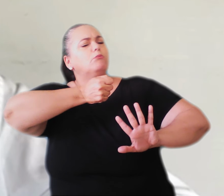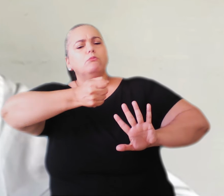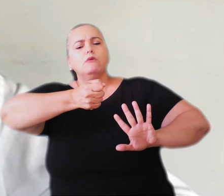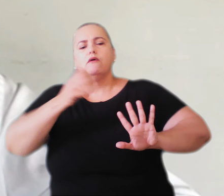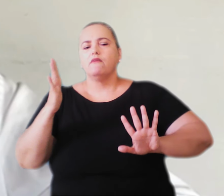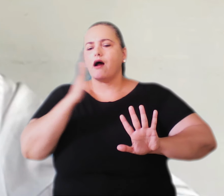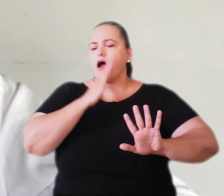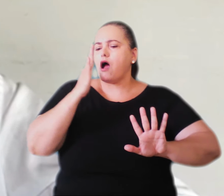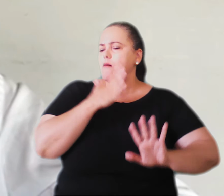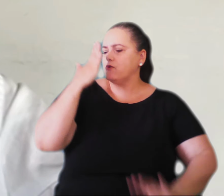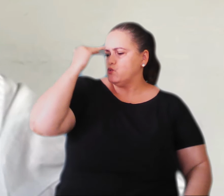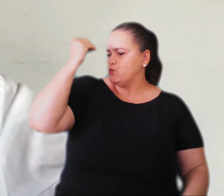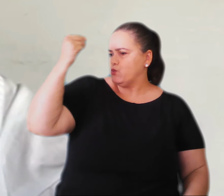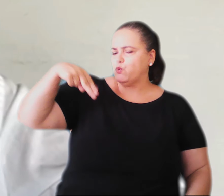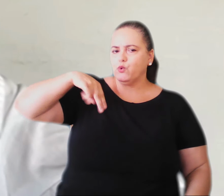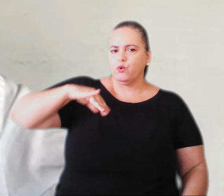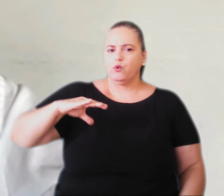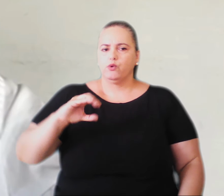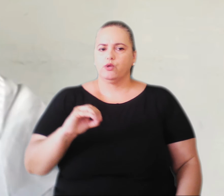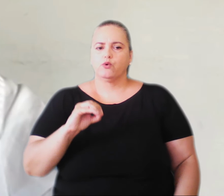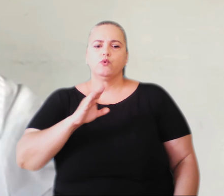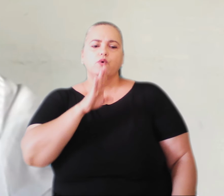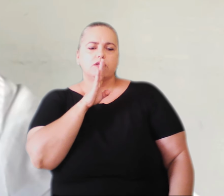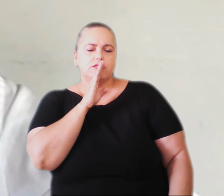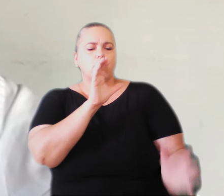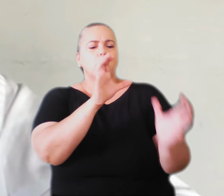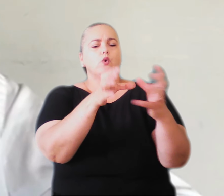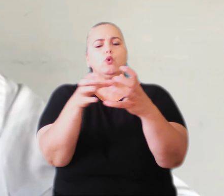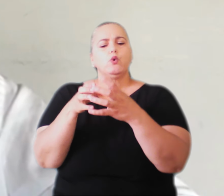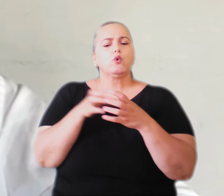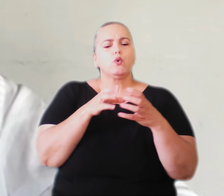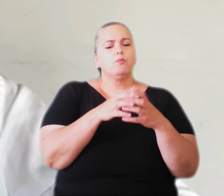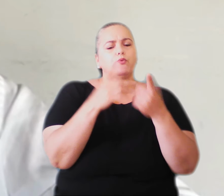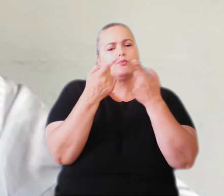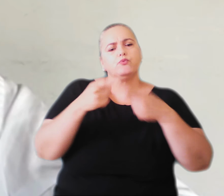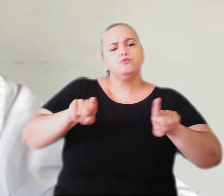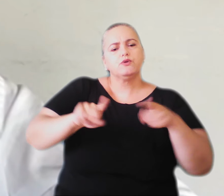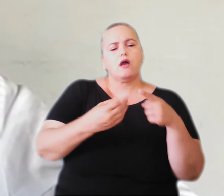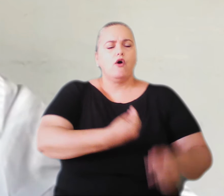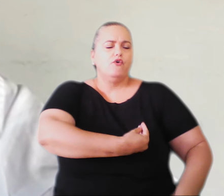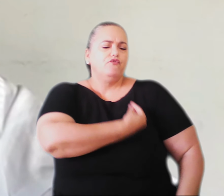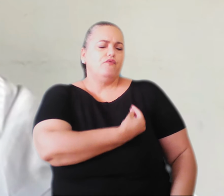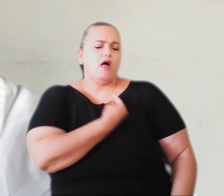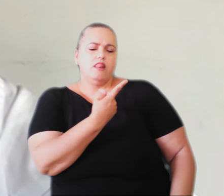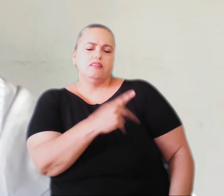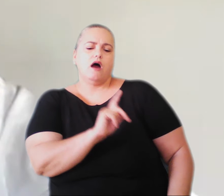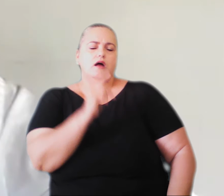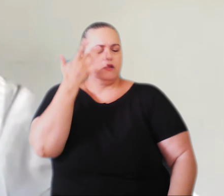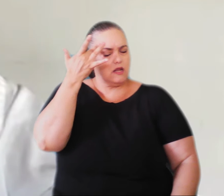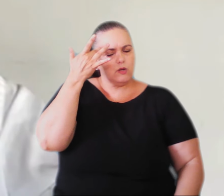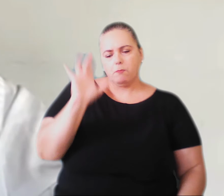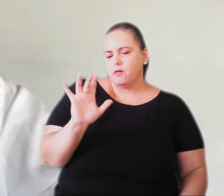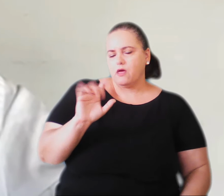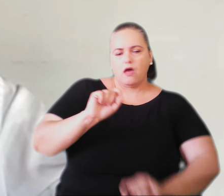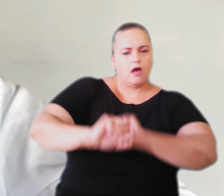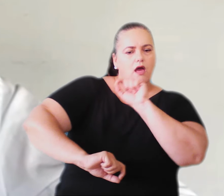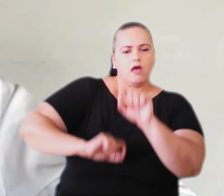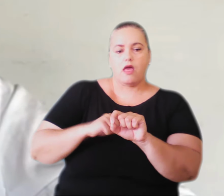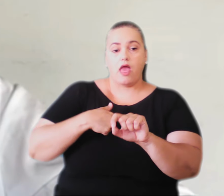rápido. E o Nico conhecia muito dos grupos musicais. Ele vivenciava muito, e o que ele não sabia, pelo